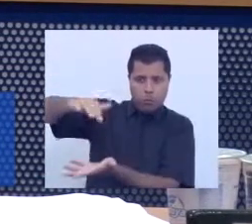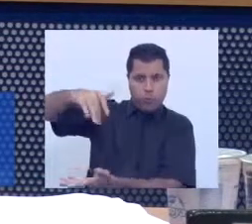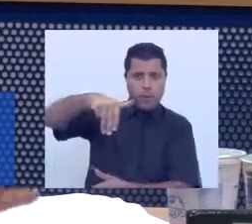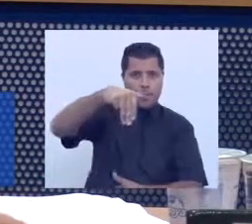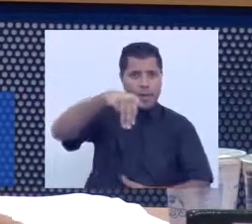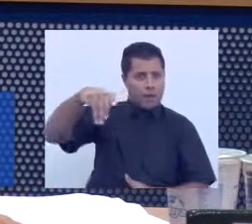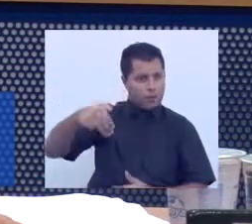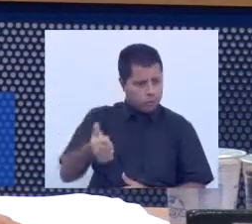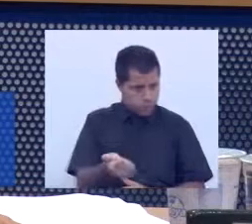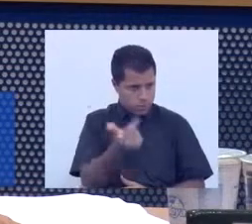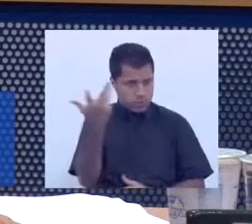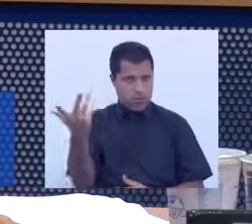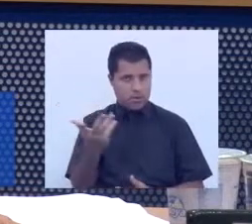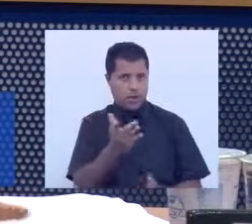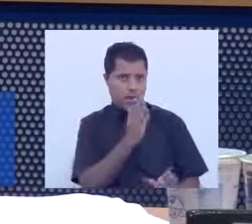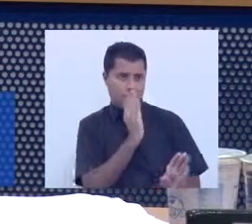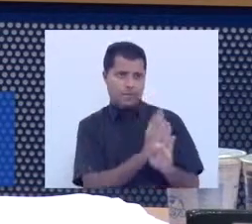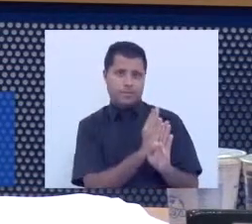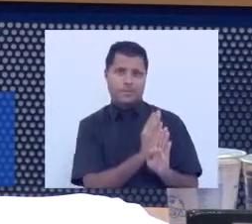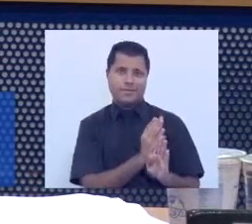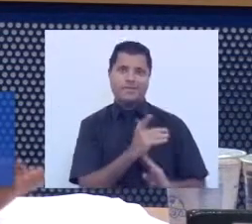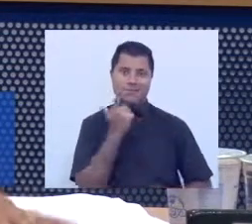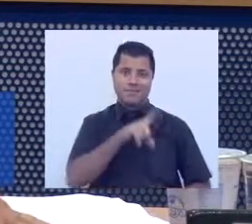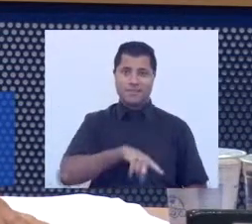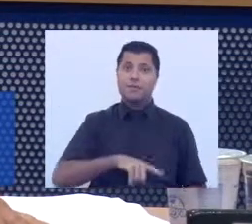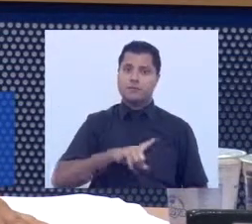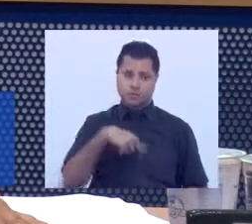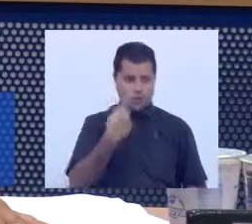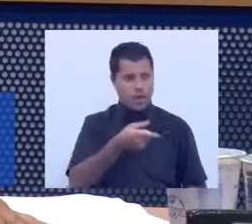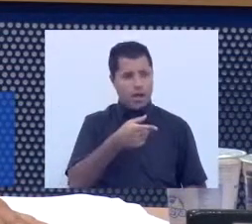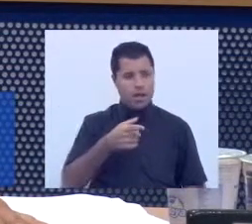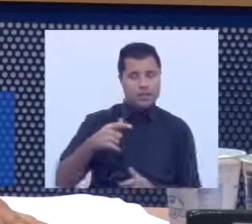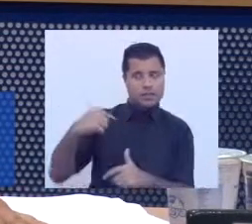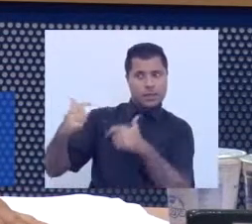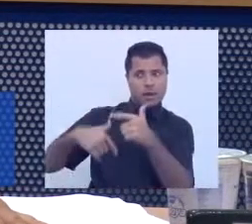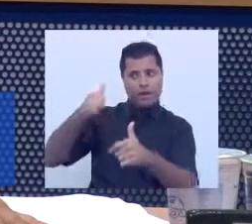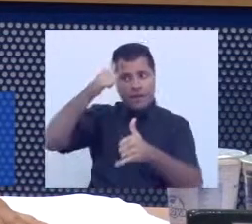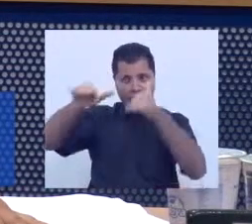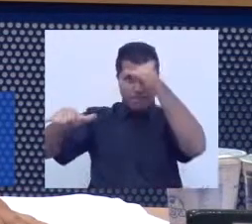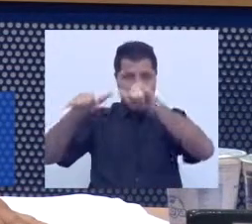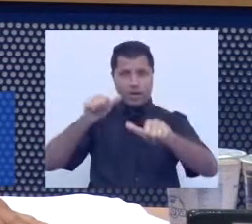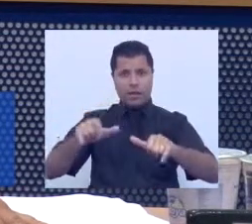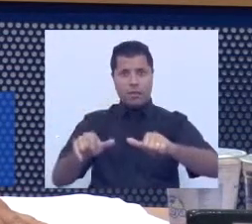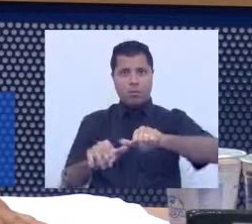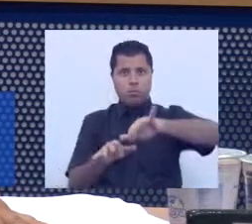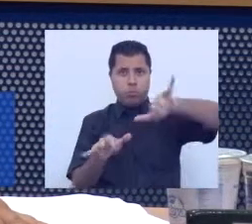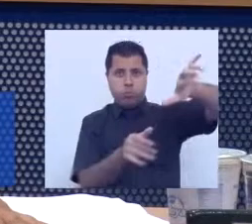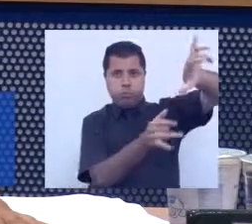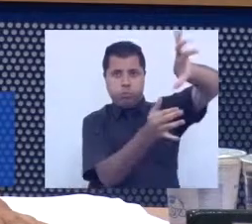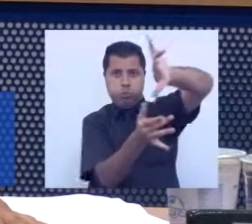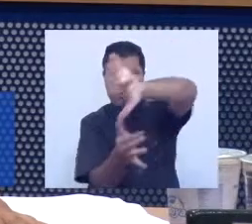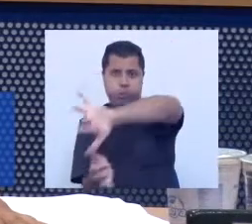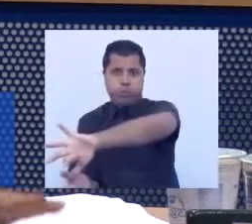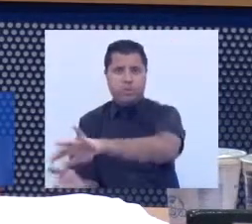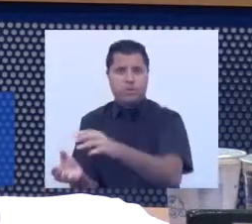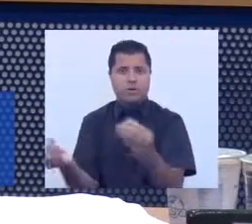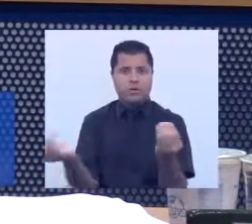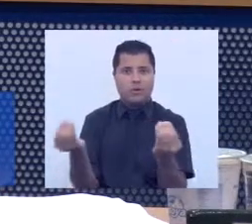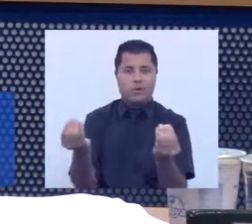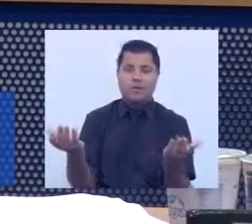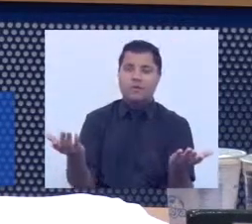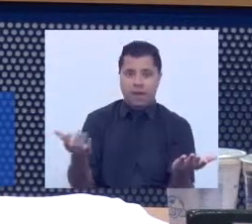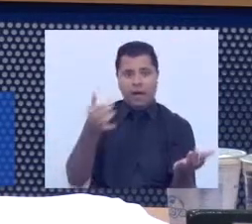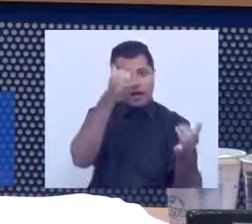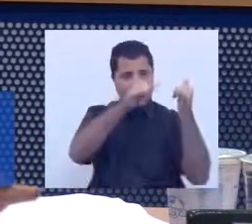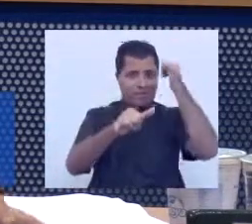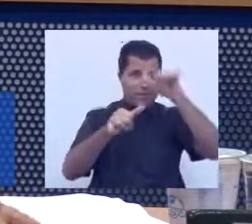região. E aí a gente vai poder fazer um trabalho preventivo quanto ao deslizamento de taludes e morros. E a gente vai conseguir tirar